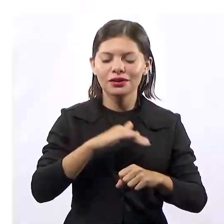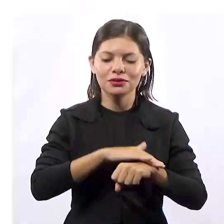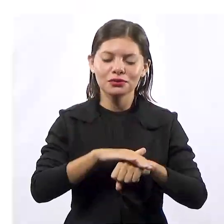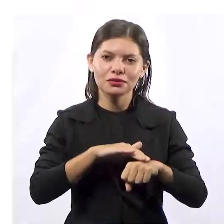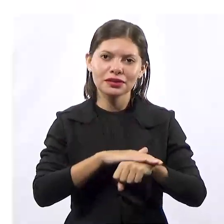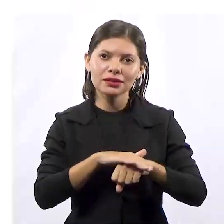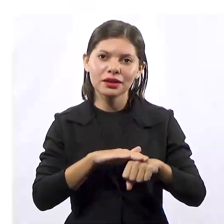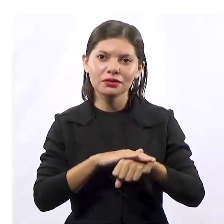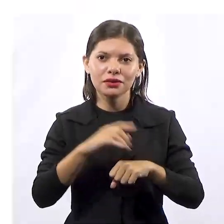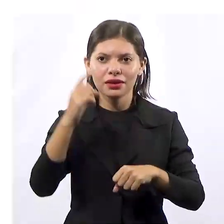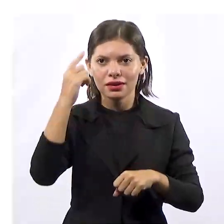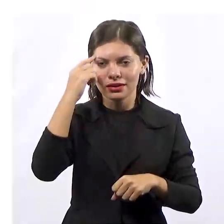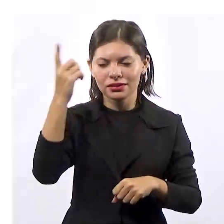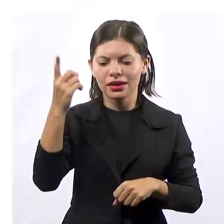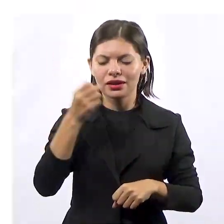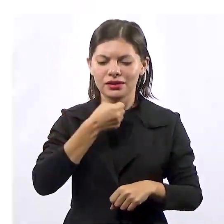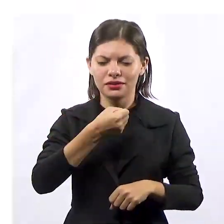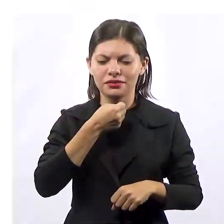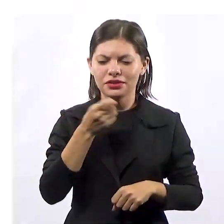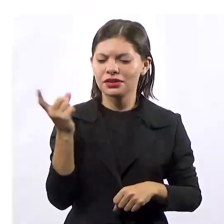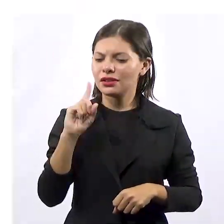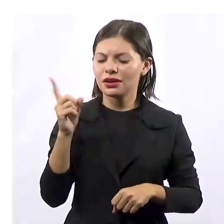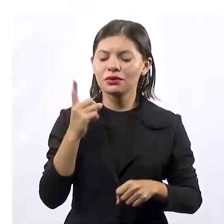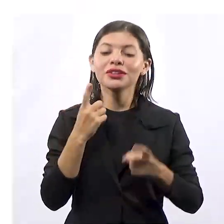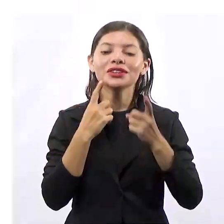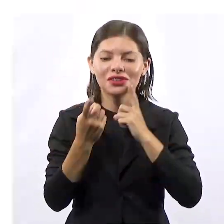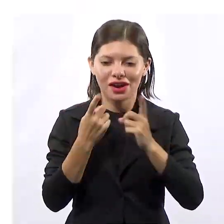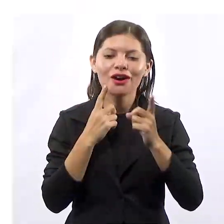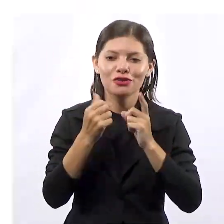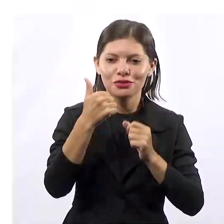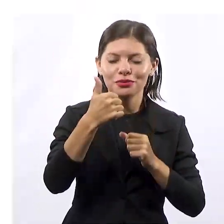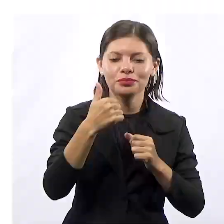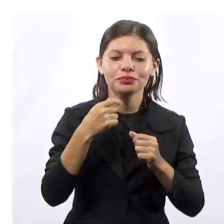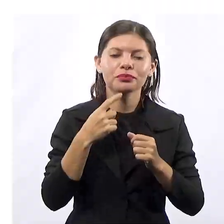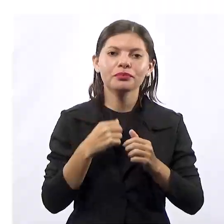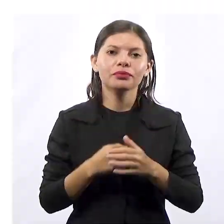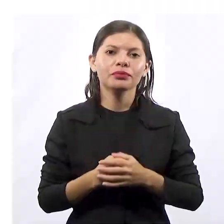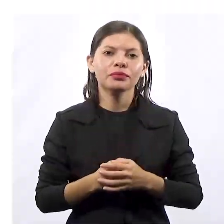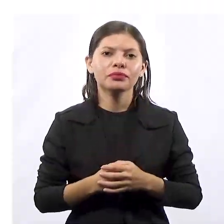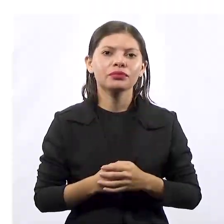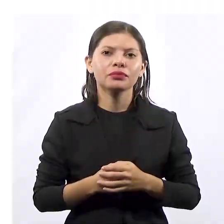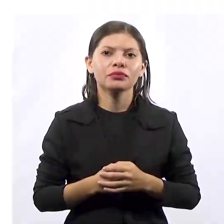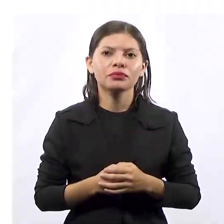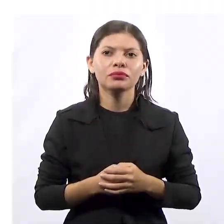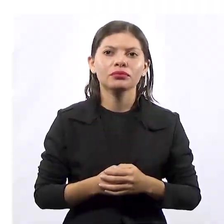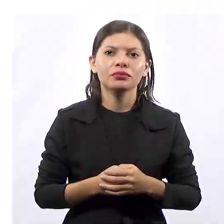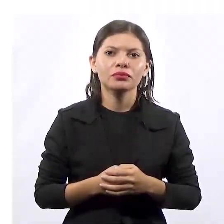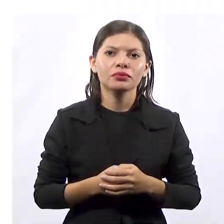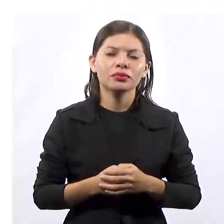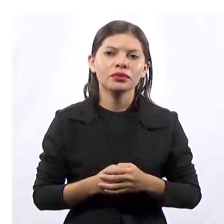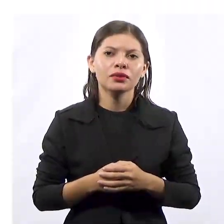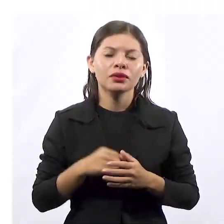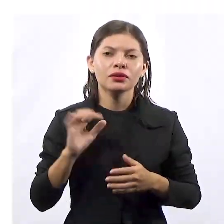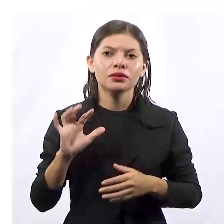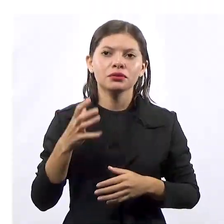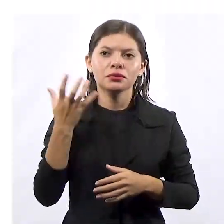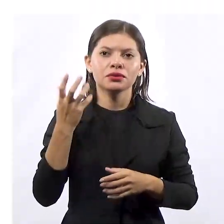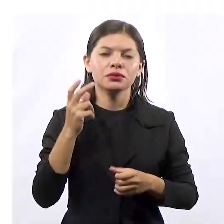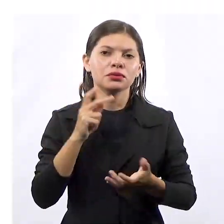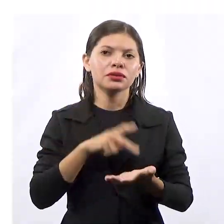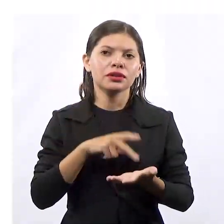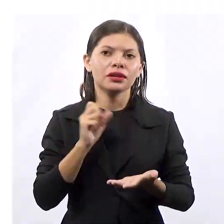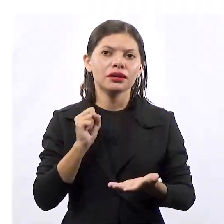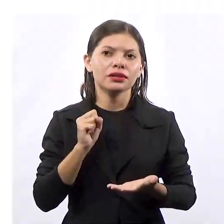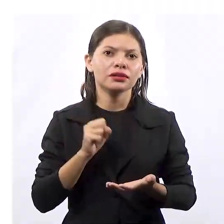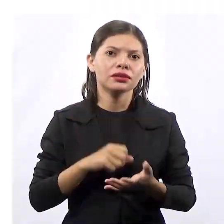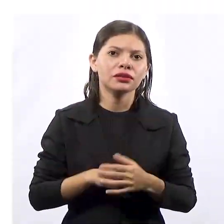diálogo. Como a ideia não é fazer uma entrevista, e sim um diálogo o mais parecido possível com situações reais, em cada uma das